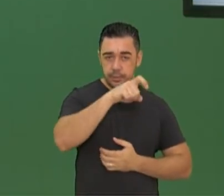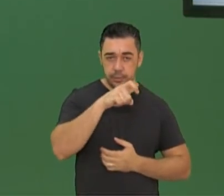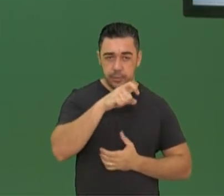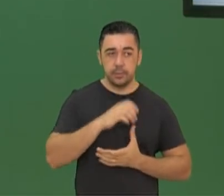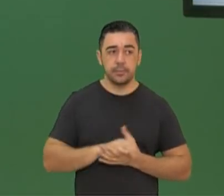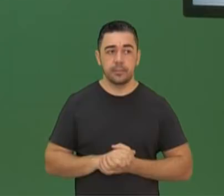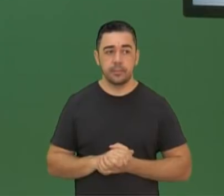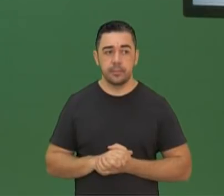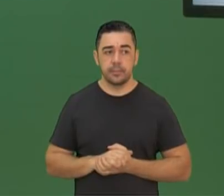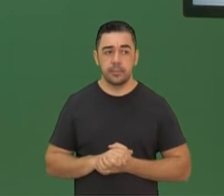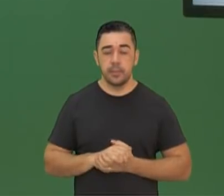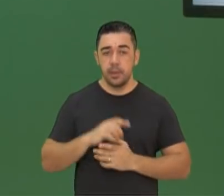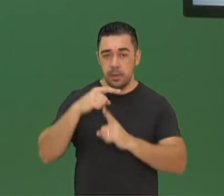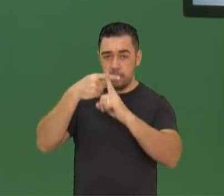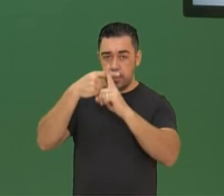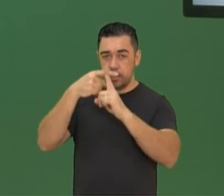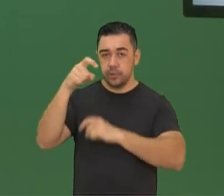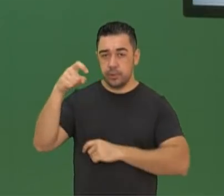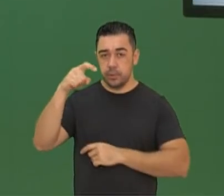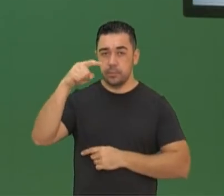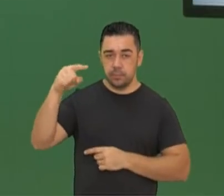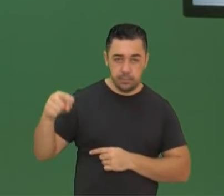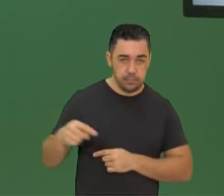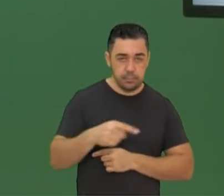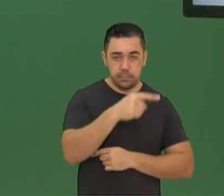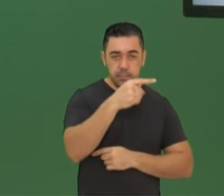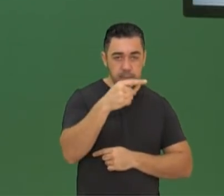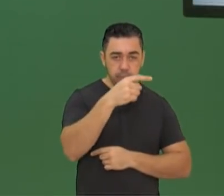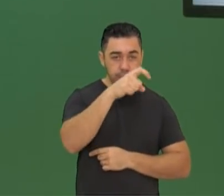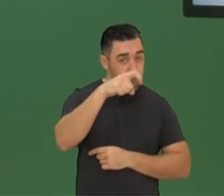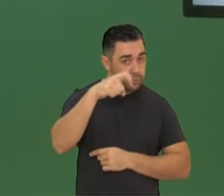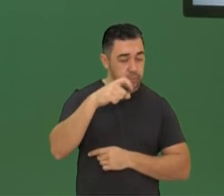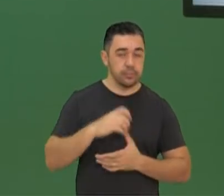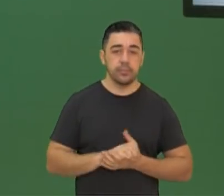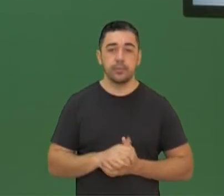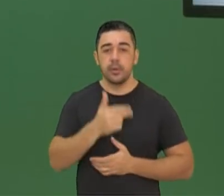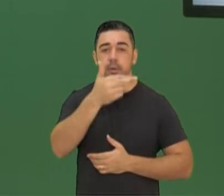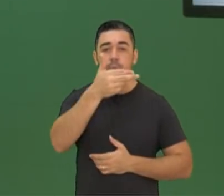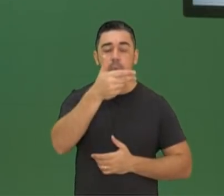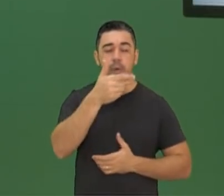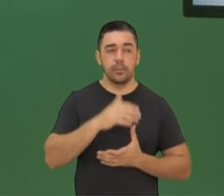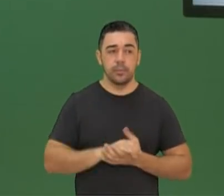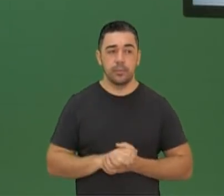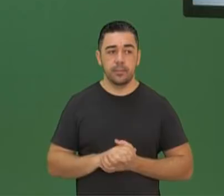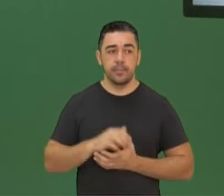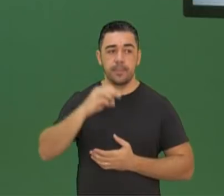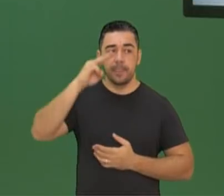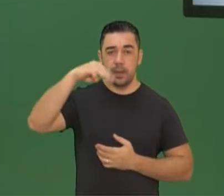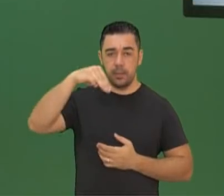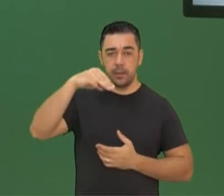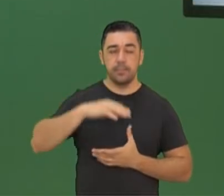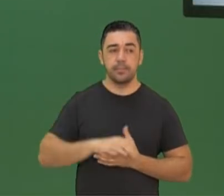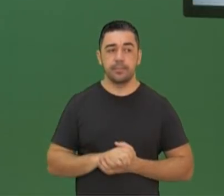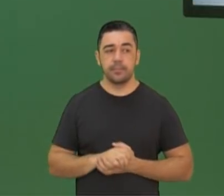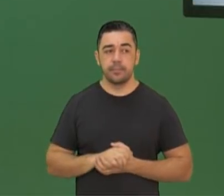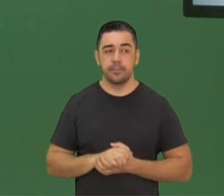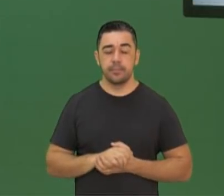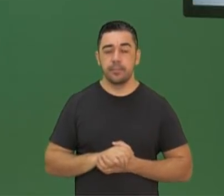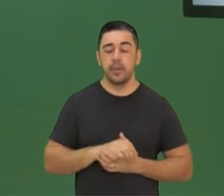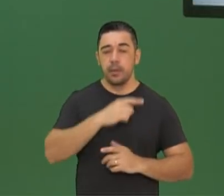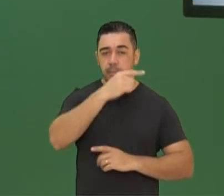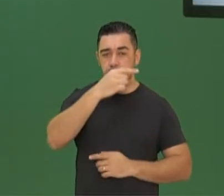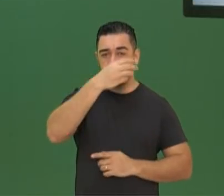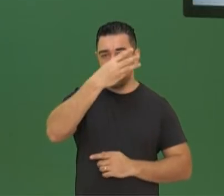3x, esse mais x vem para cá, menos x, é igual a quem? M. Esse